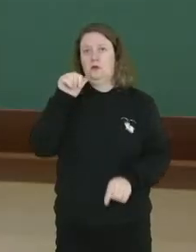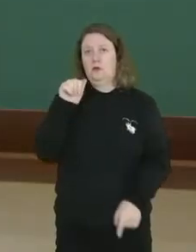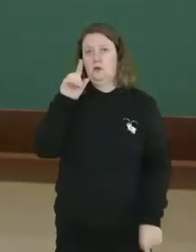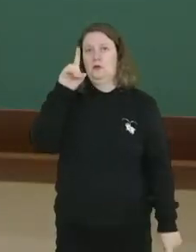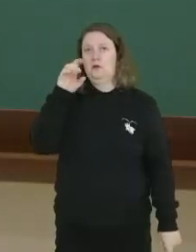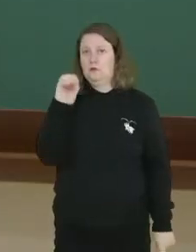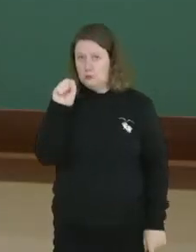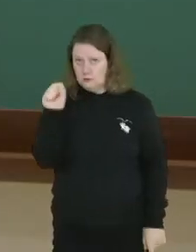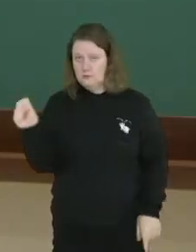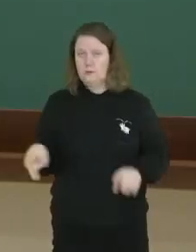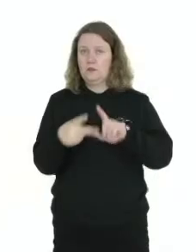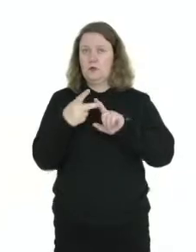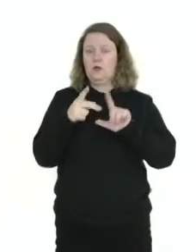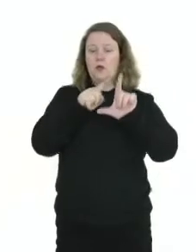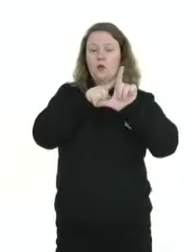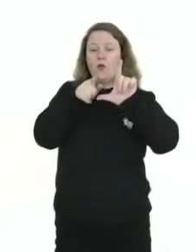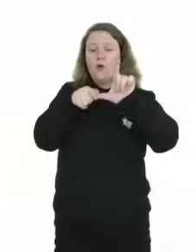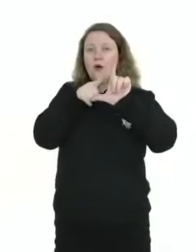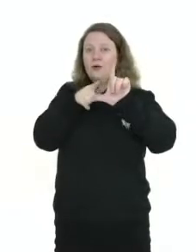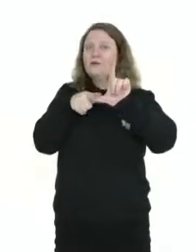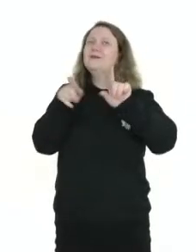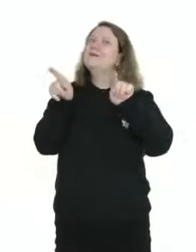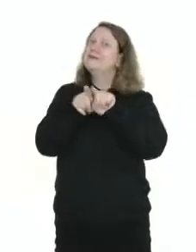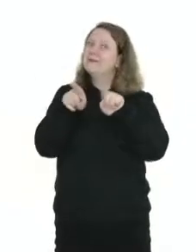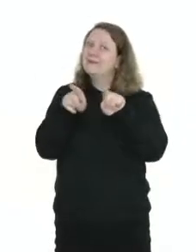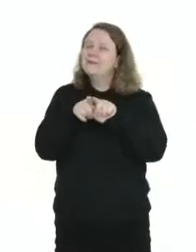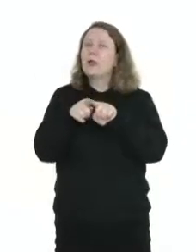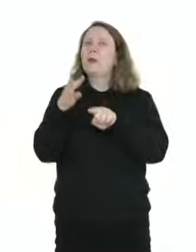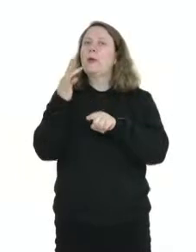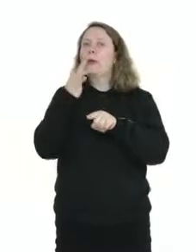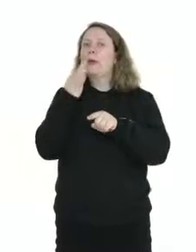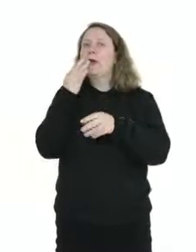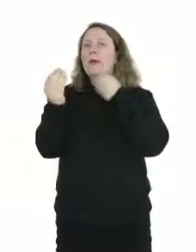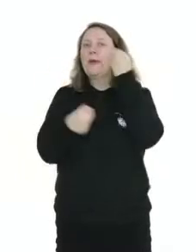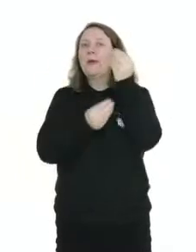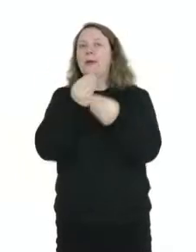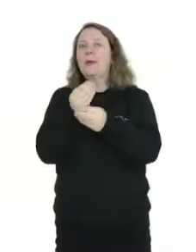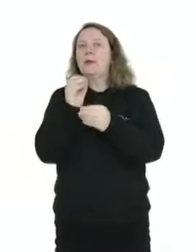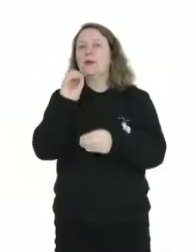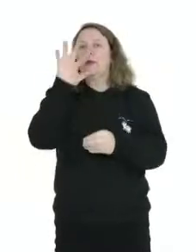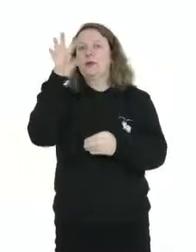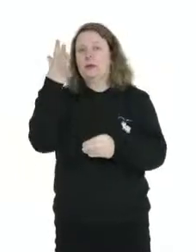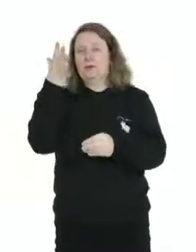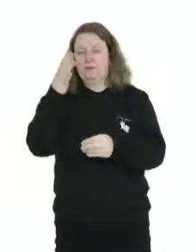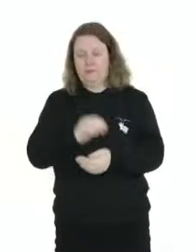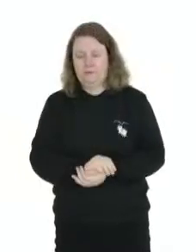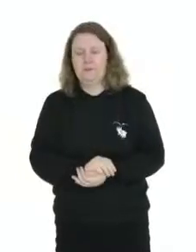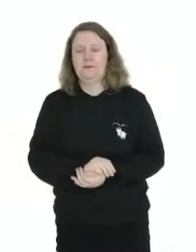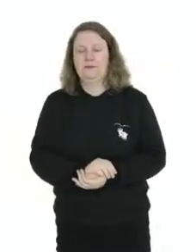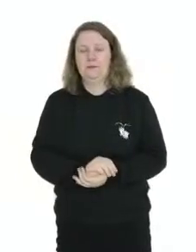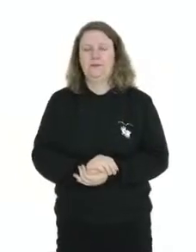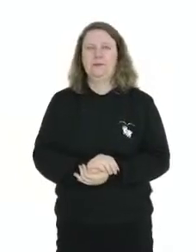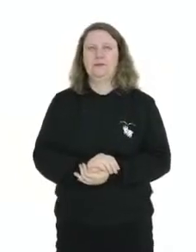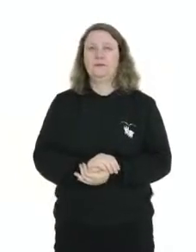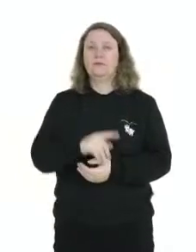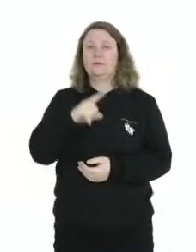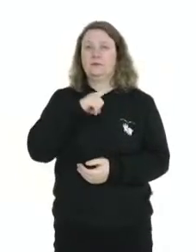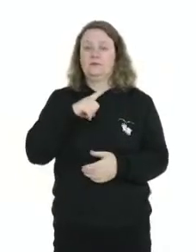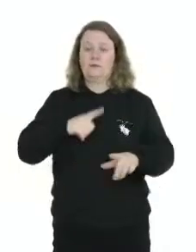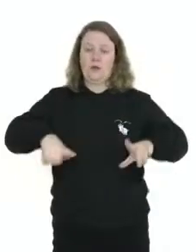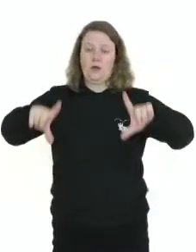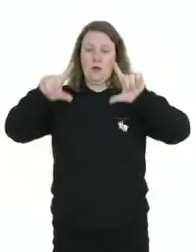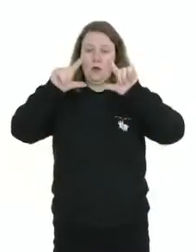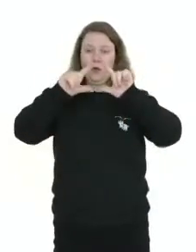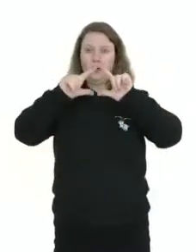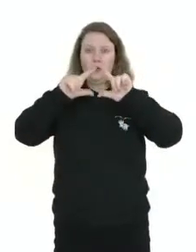ângulos. Vamos conhecer como essas relações acontecem, em especial no triângulo retângulo. Então, o triângulo retângulo